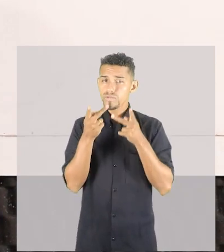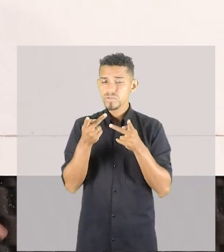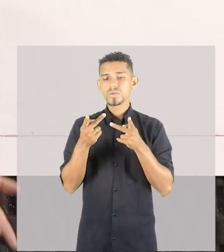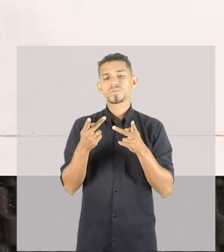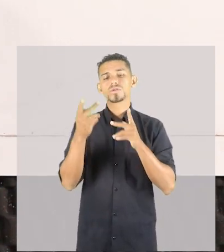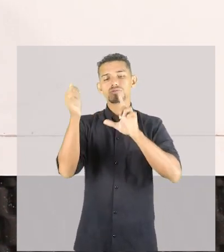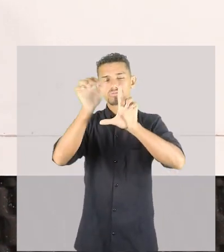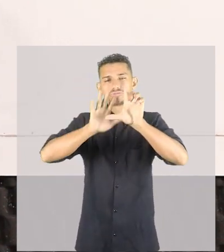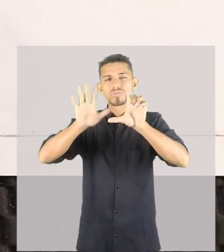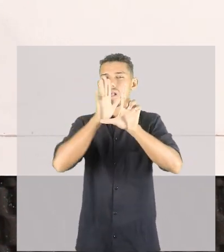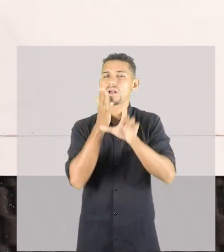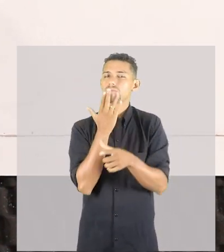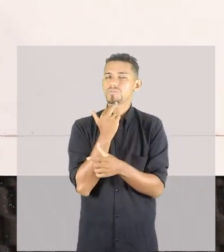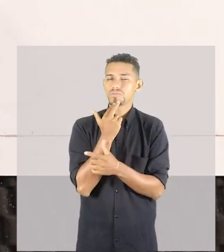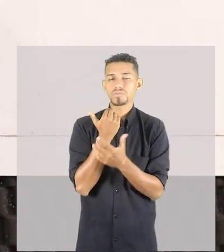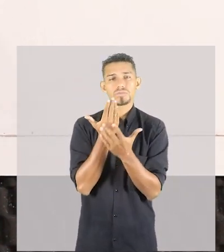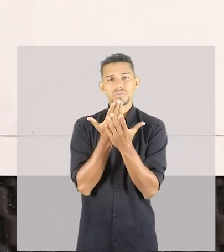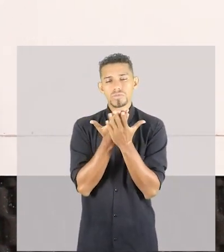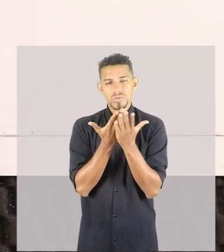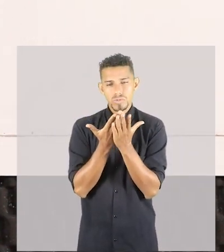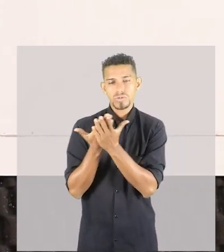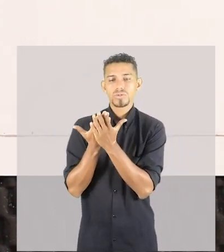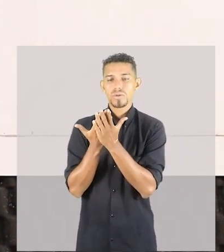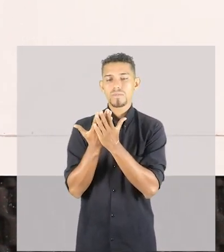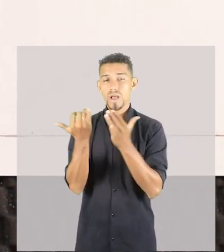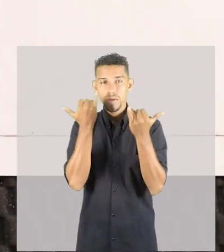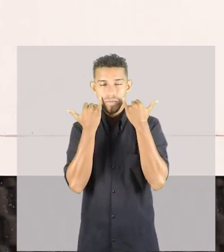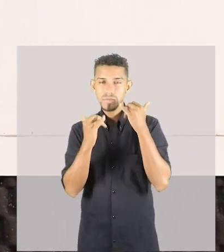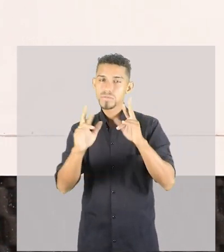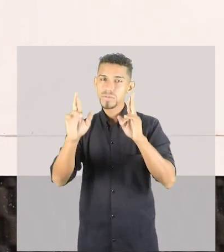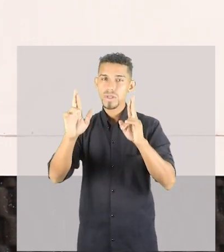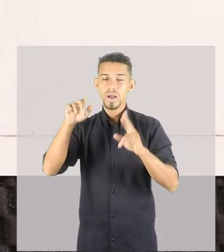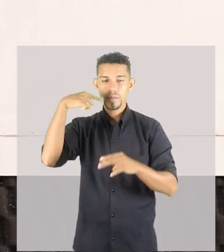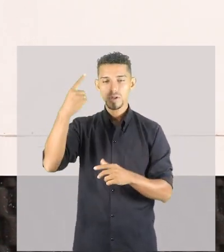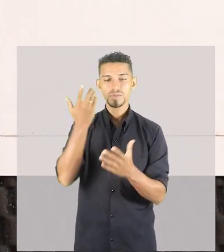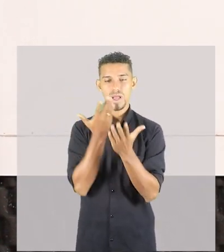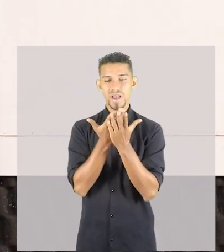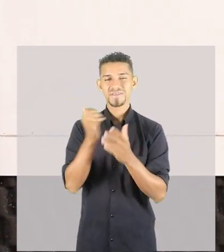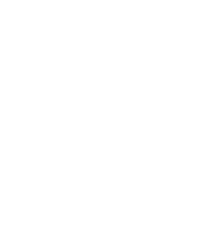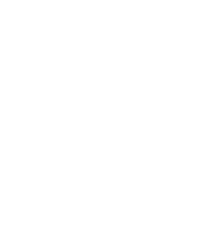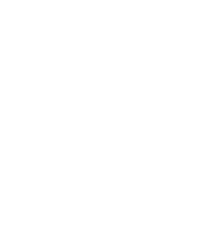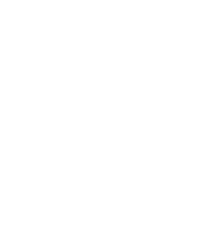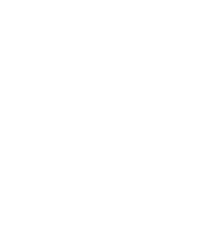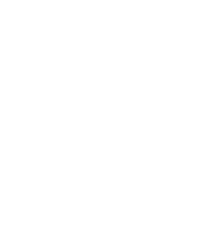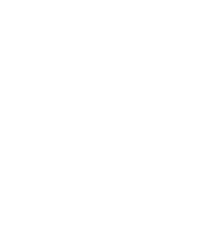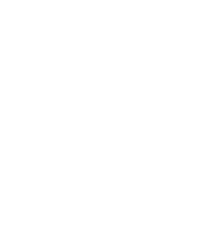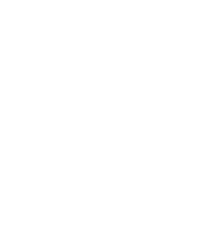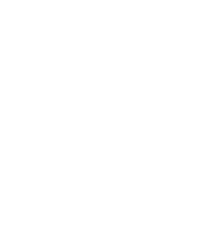acessar o plano de estudo para mais informações e eu fico aqui te esperando numa próxima aula. Tchau, tchau!